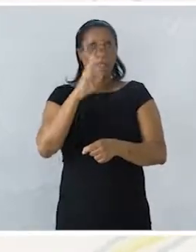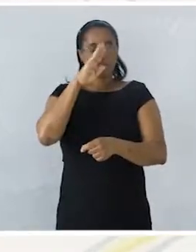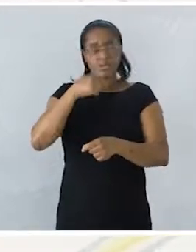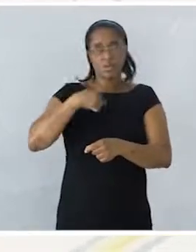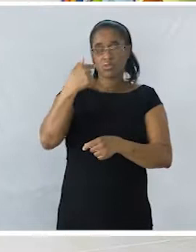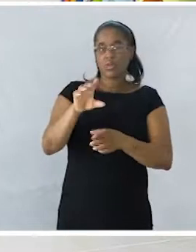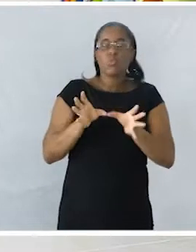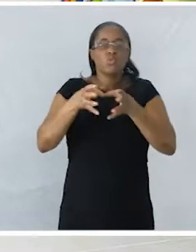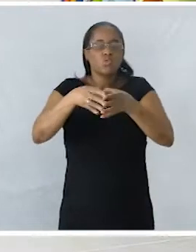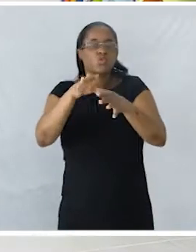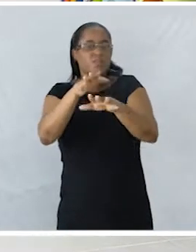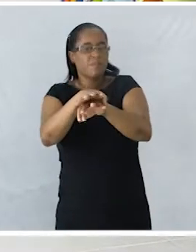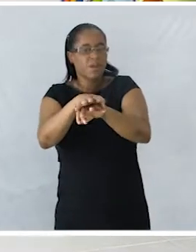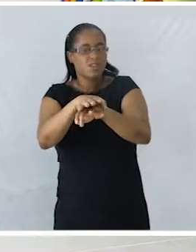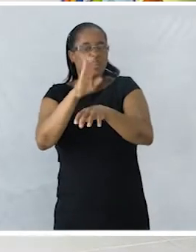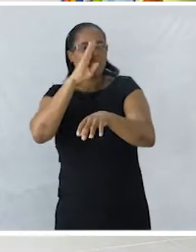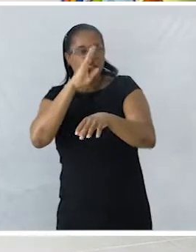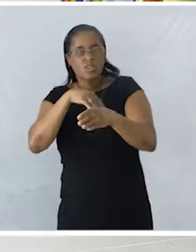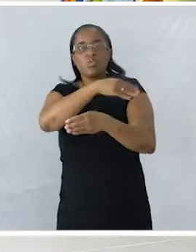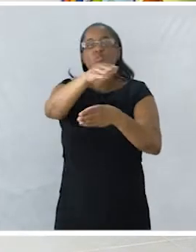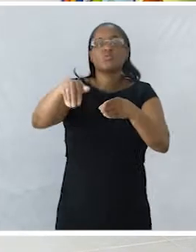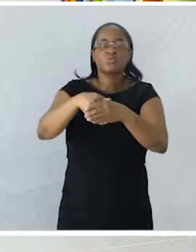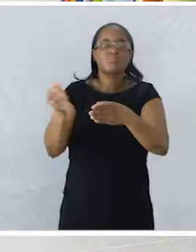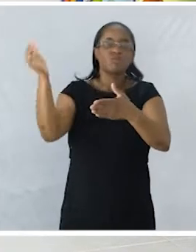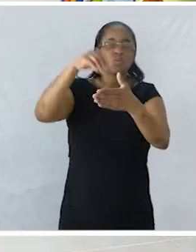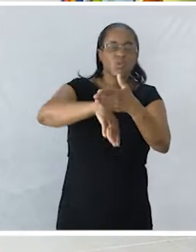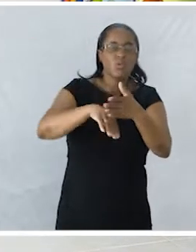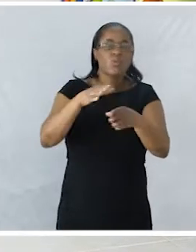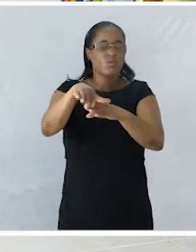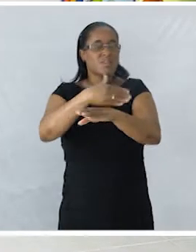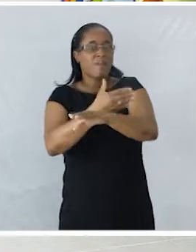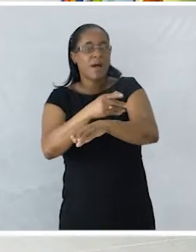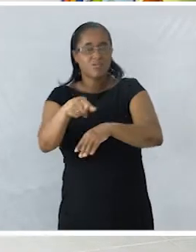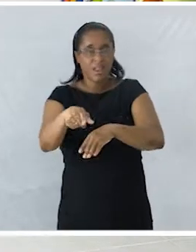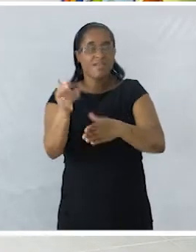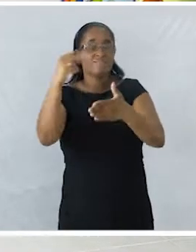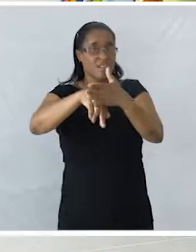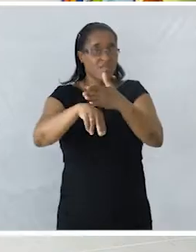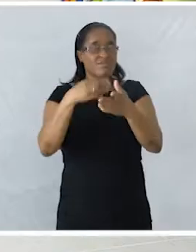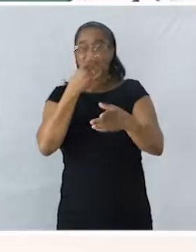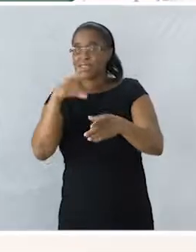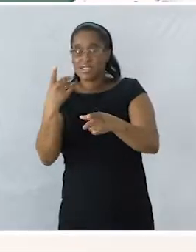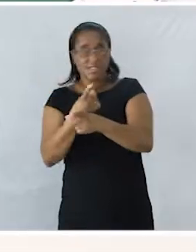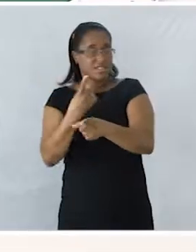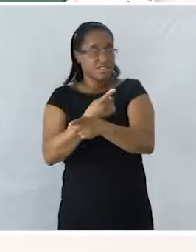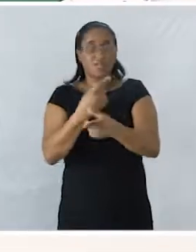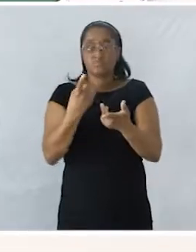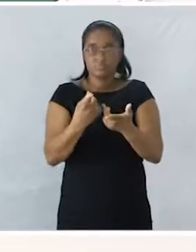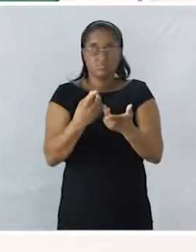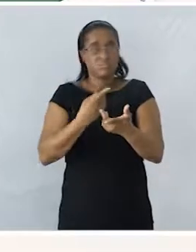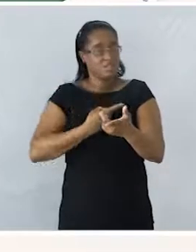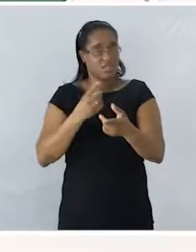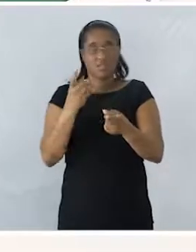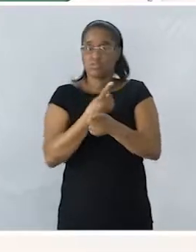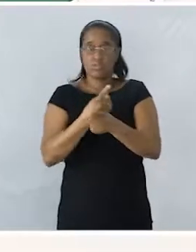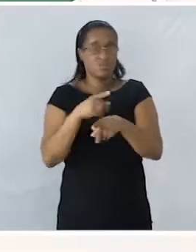de peixes, se eu introduzir um sapato lá dentro, deixa de ser objetos com a mesma característica, porque peixe não tem nada a